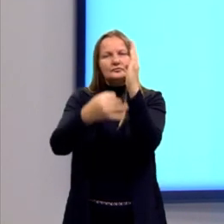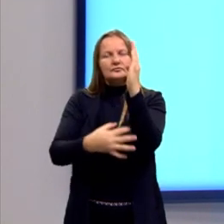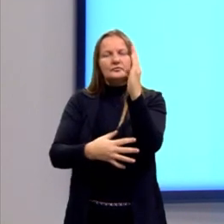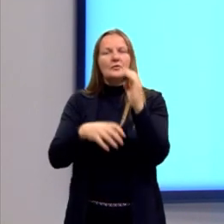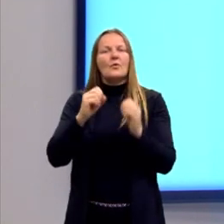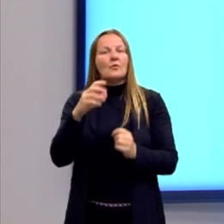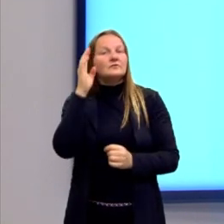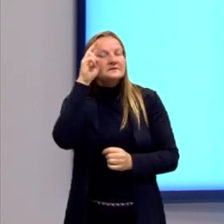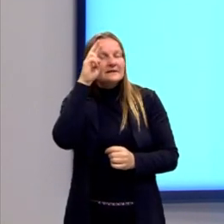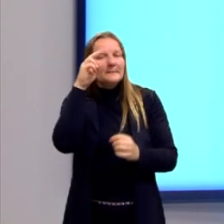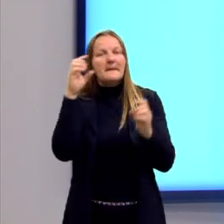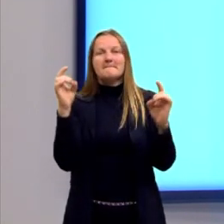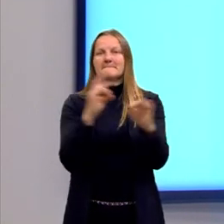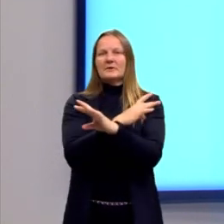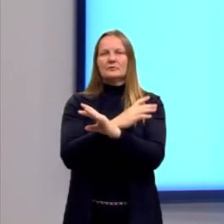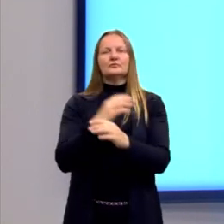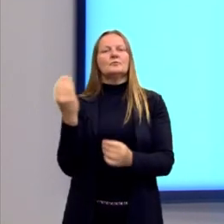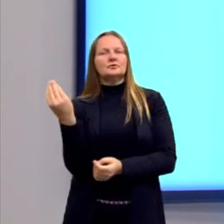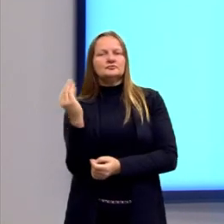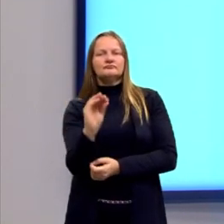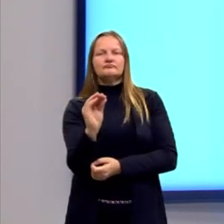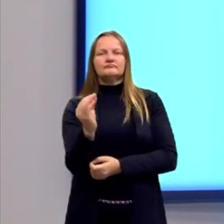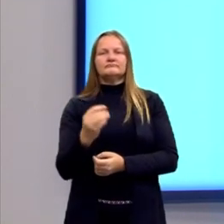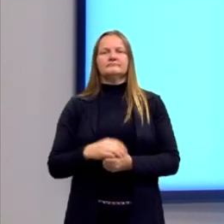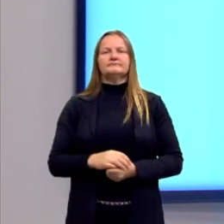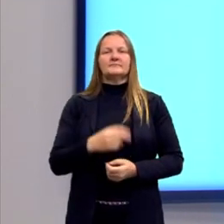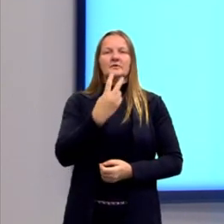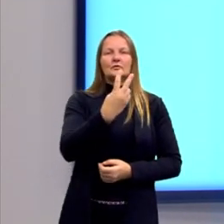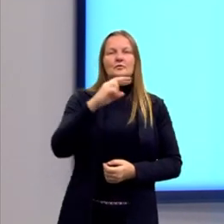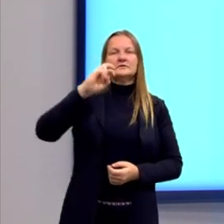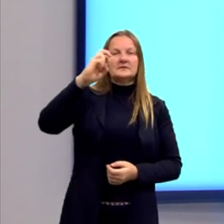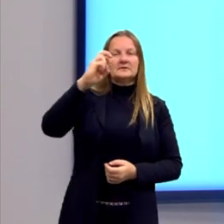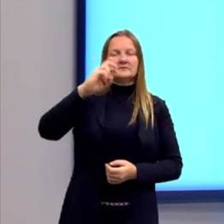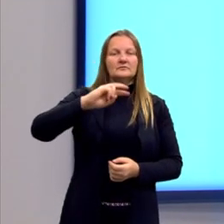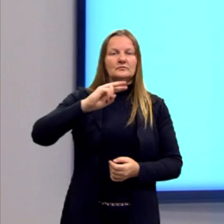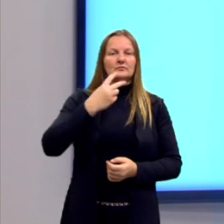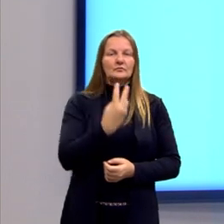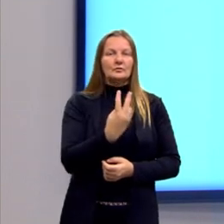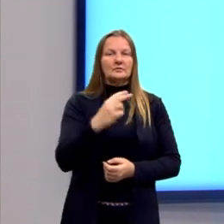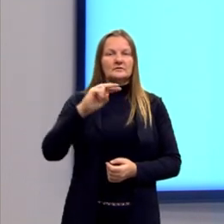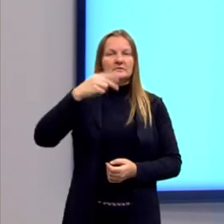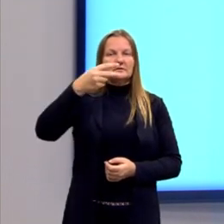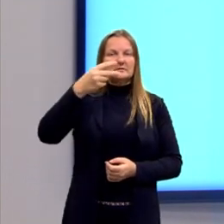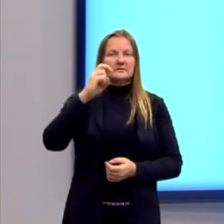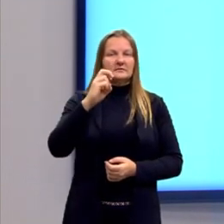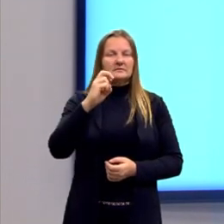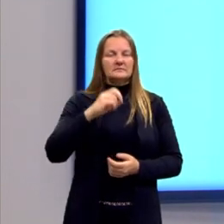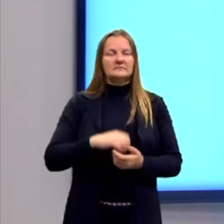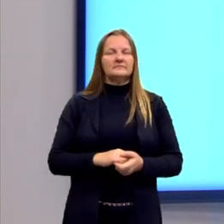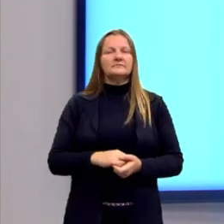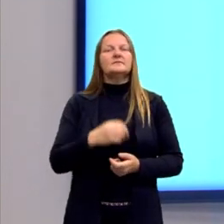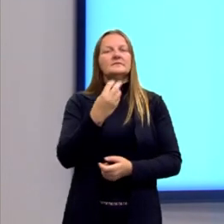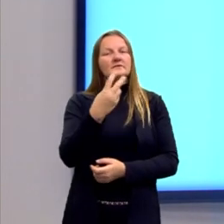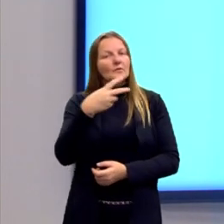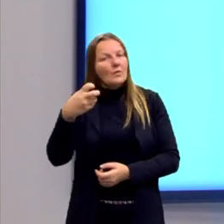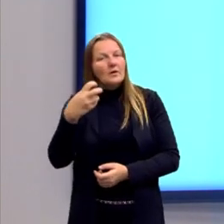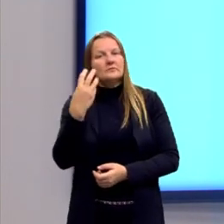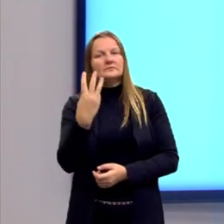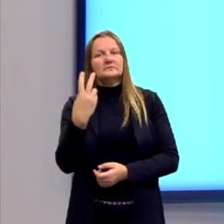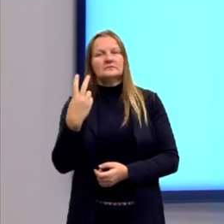5 ou seja lembra aí de cabeça né a 2 elevado a 5 é 32 então eu posso substituir